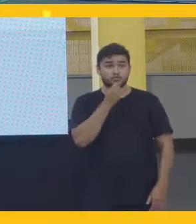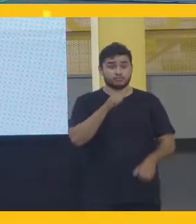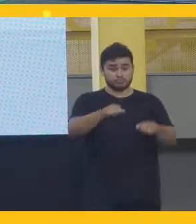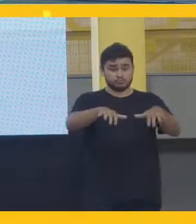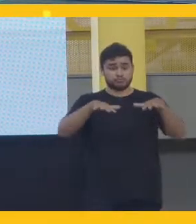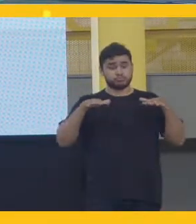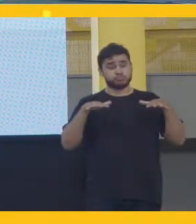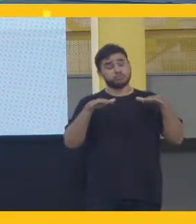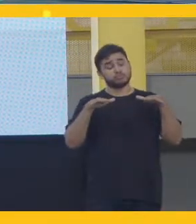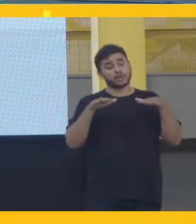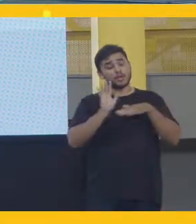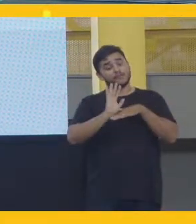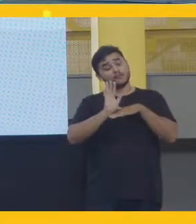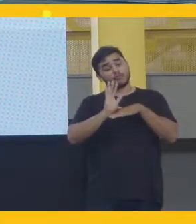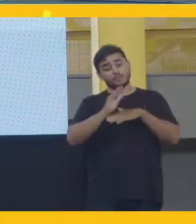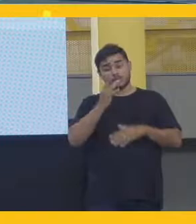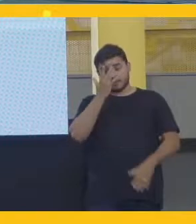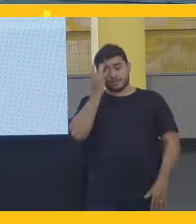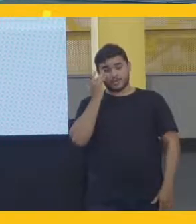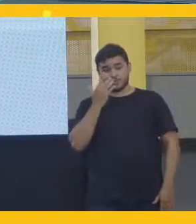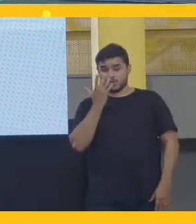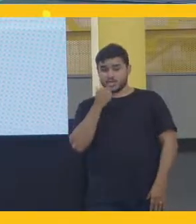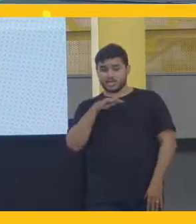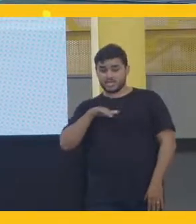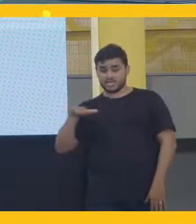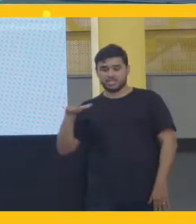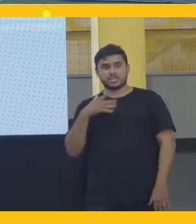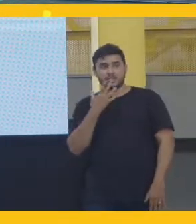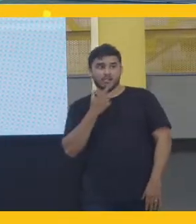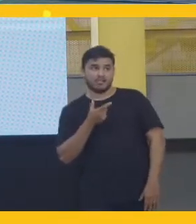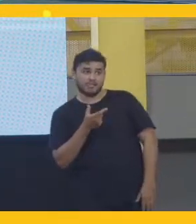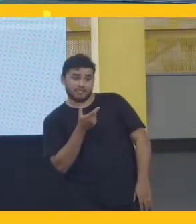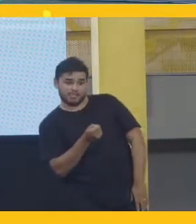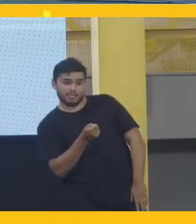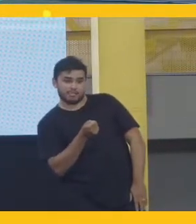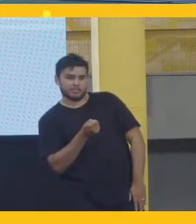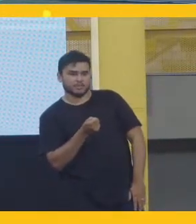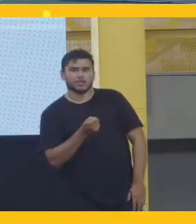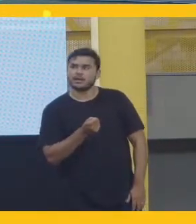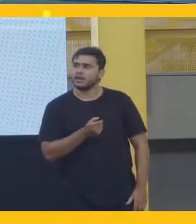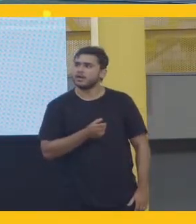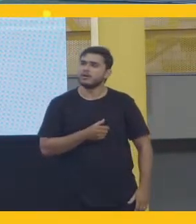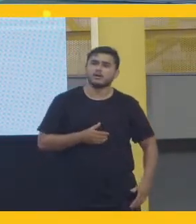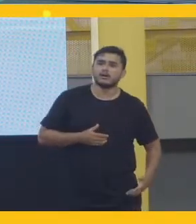não sabia de onde o laser vinha, porque a única coisa que aparece é a pontinha iluminada.